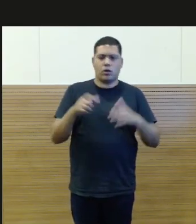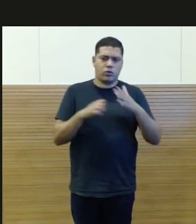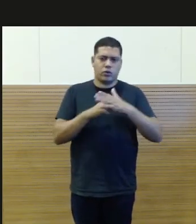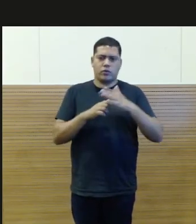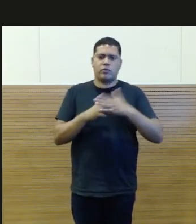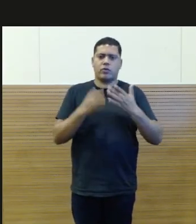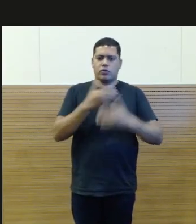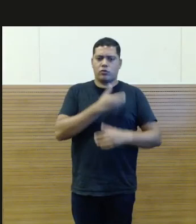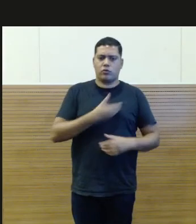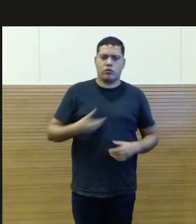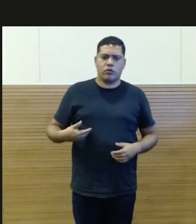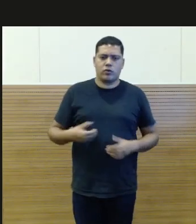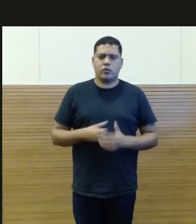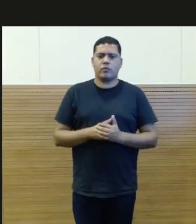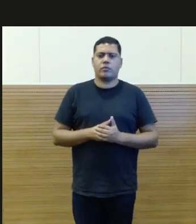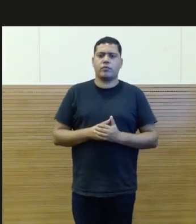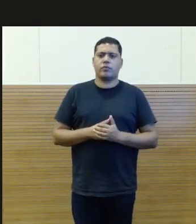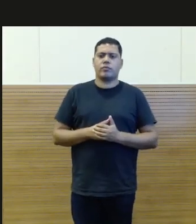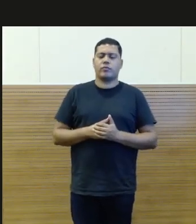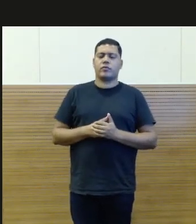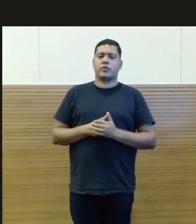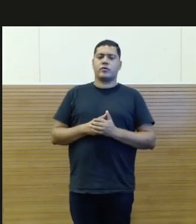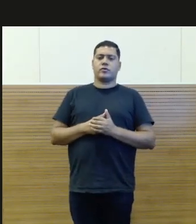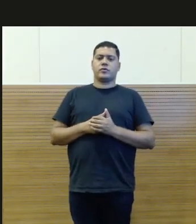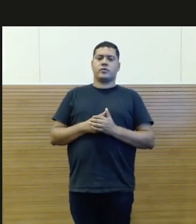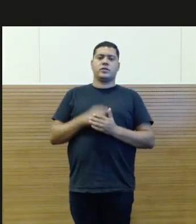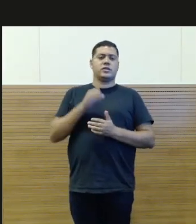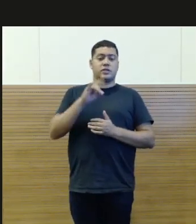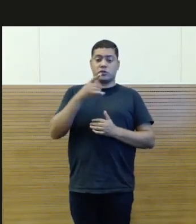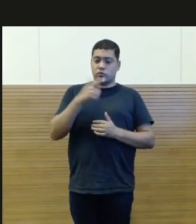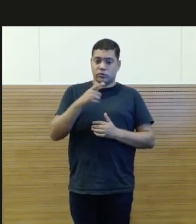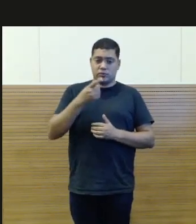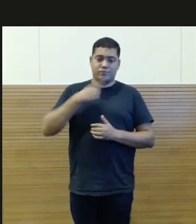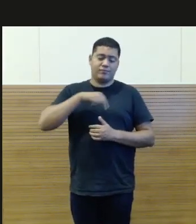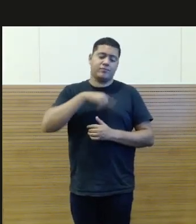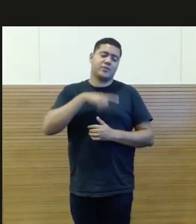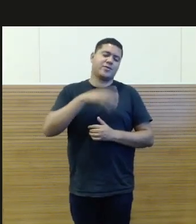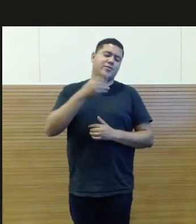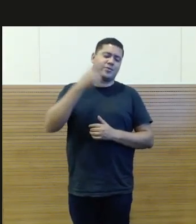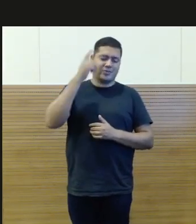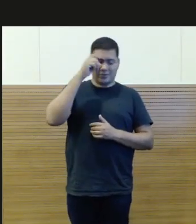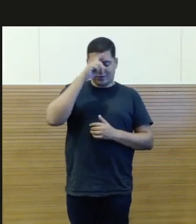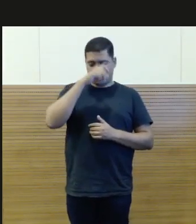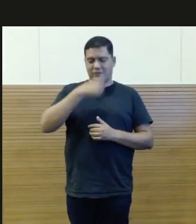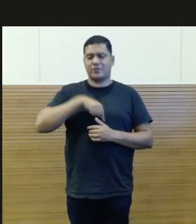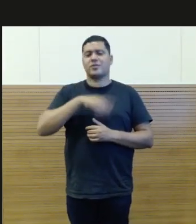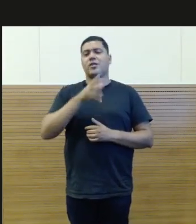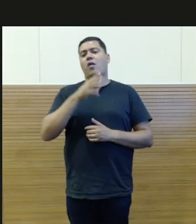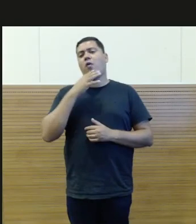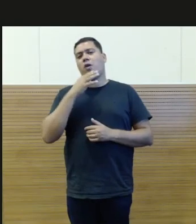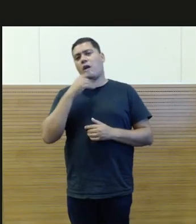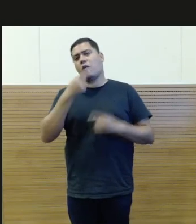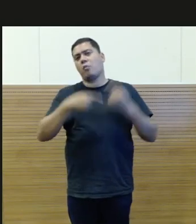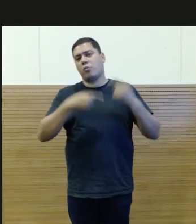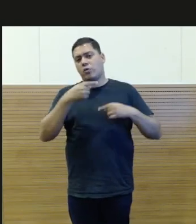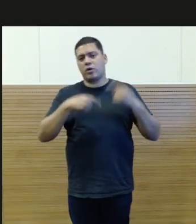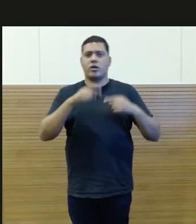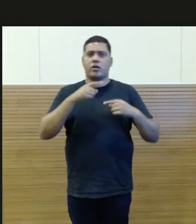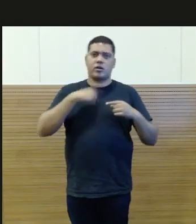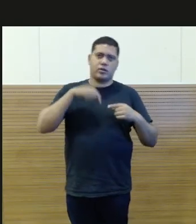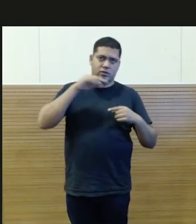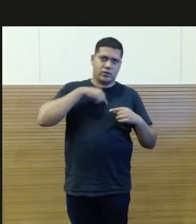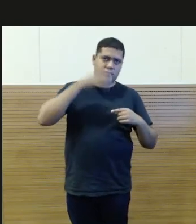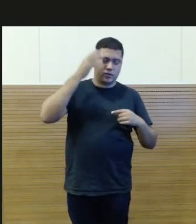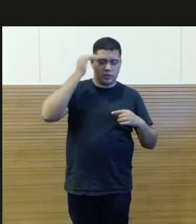decisões do governo. Sem isso, a gente vai ter muita dificuldade, por mais que a gente conheça as políticas, que a gente saiba quais políticas devam avançar para